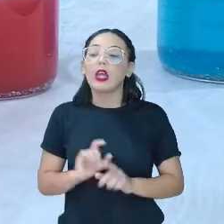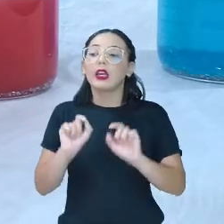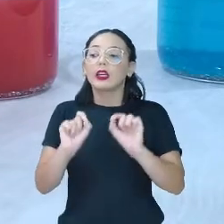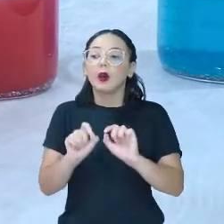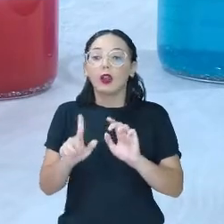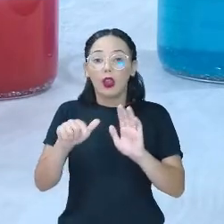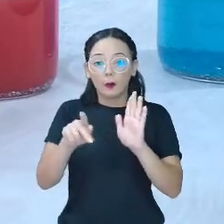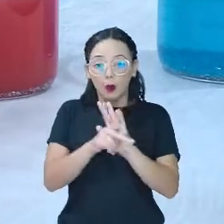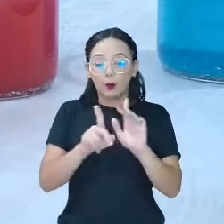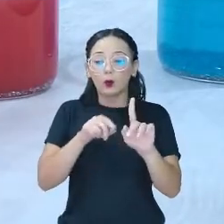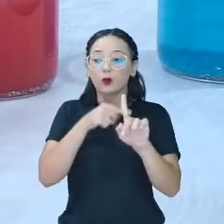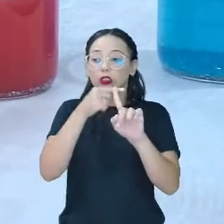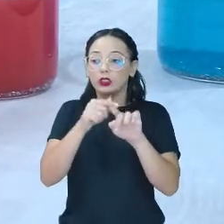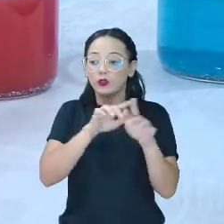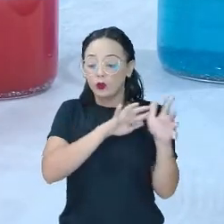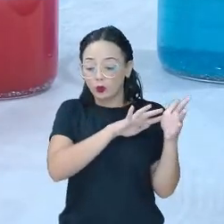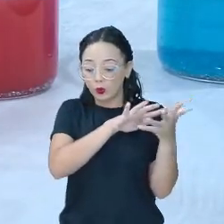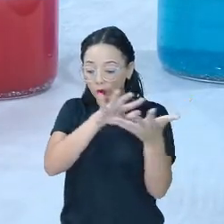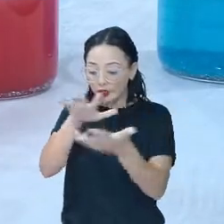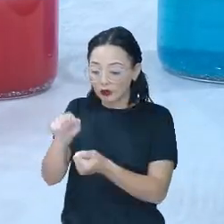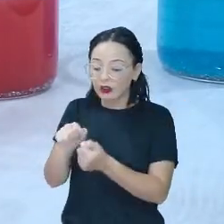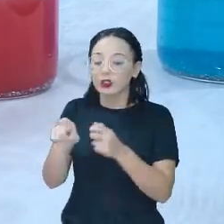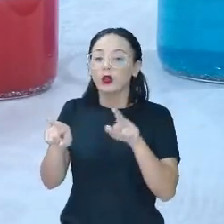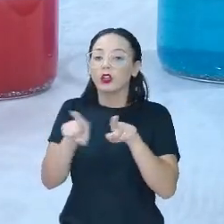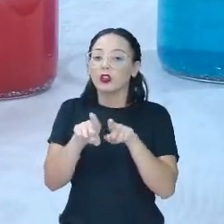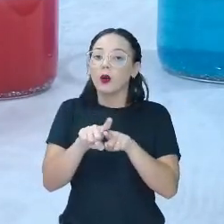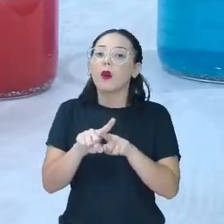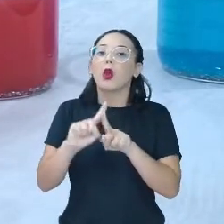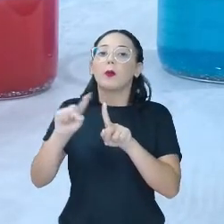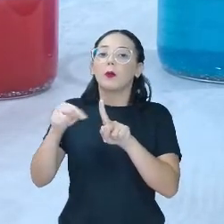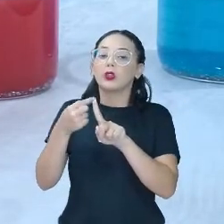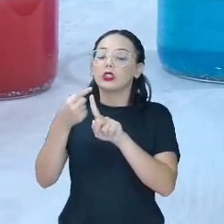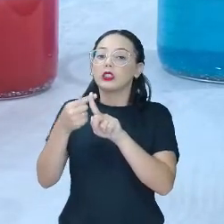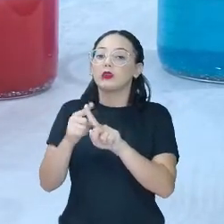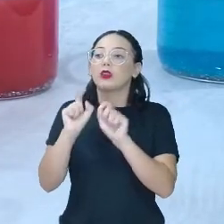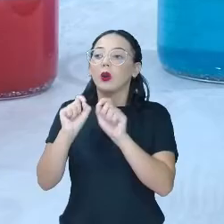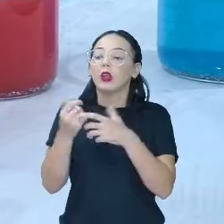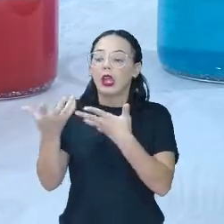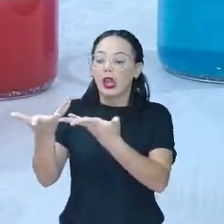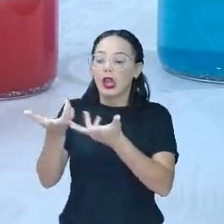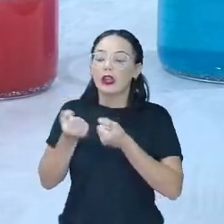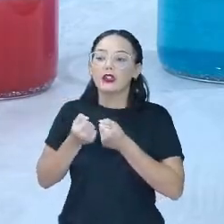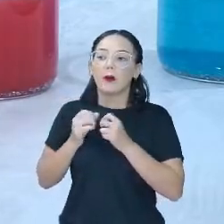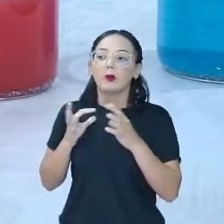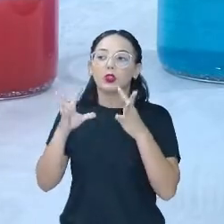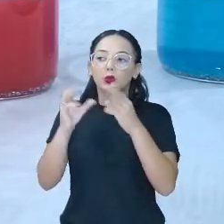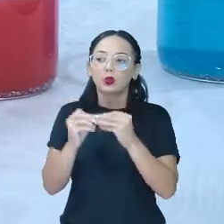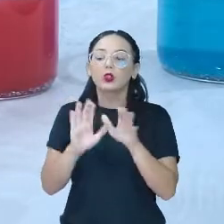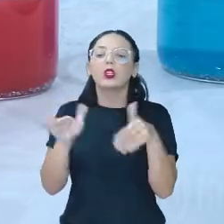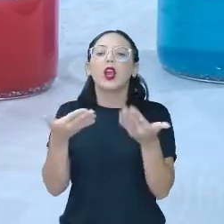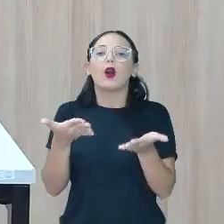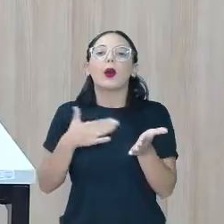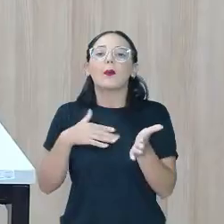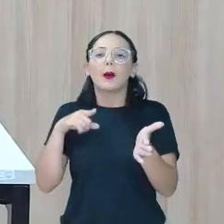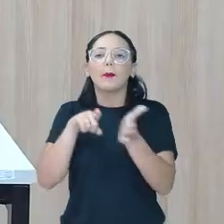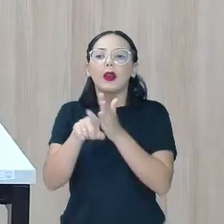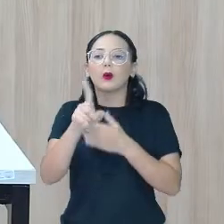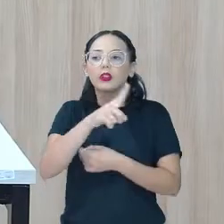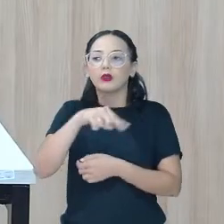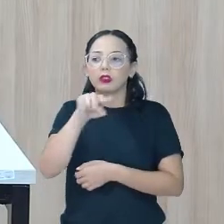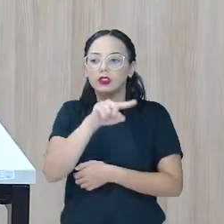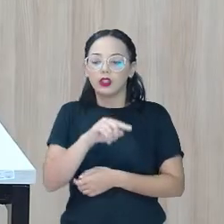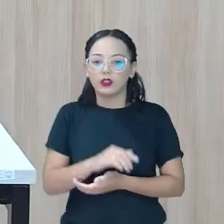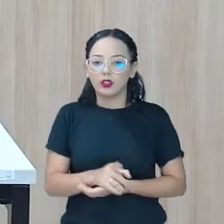doador universal, e o positivo, que é o receptor universal, recebendo aí de todos. E aí vem a minha pergunta.